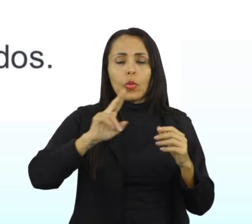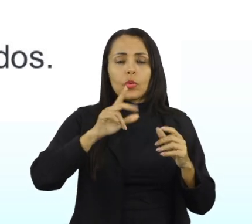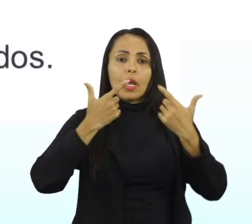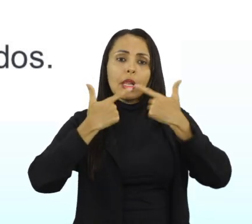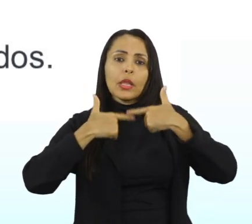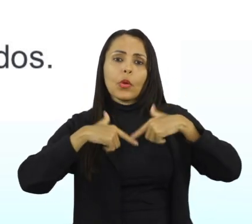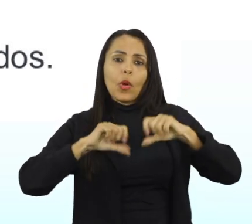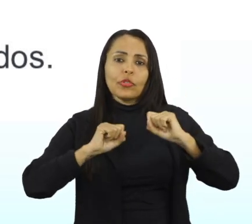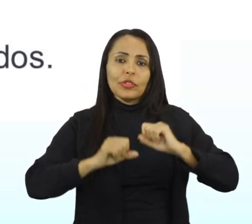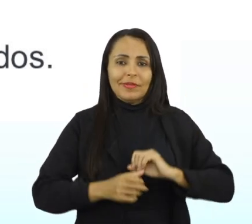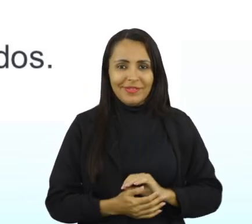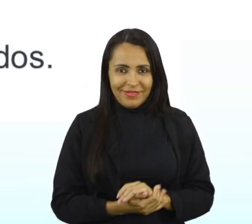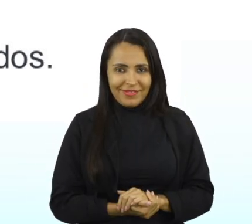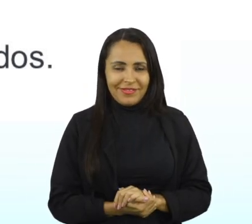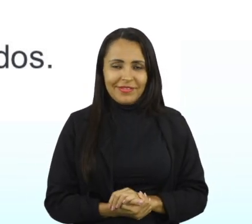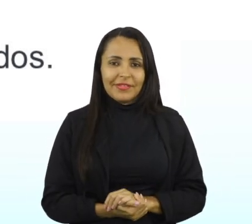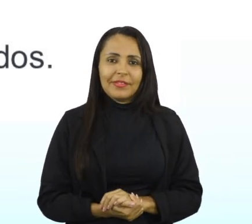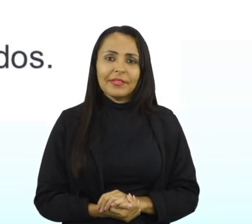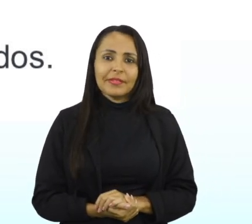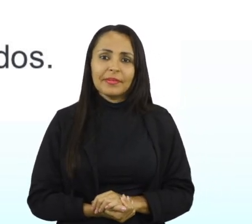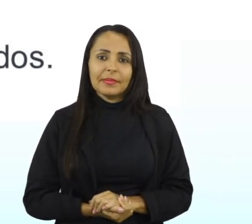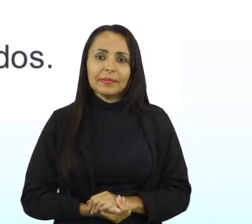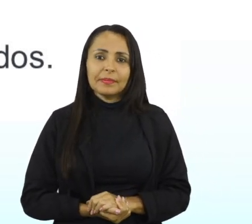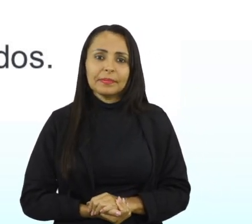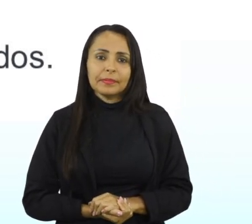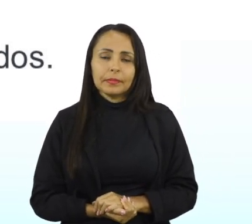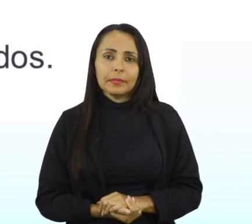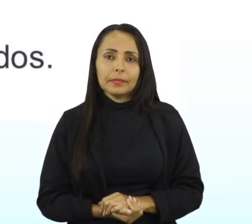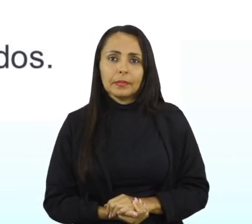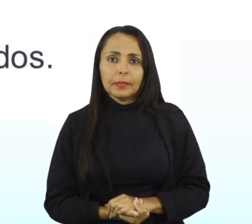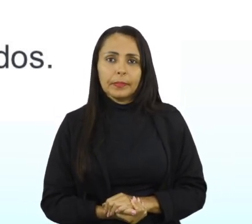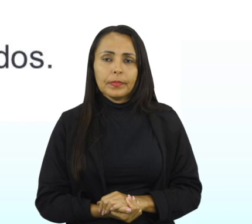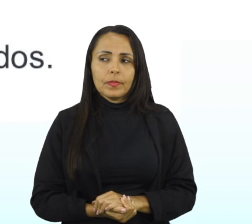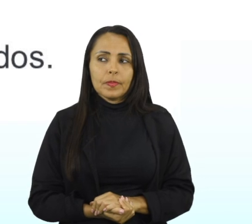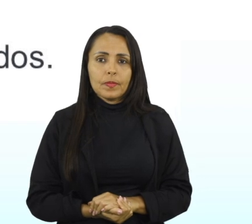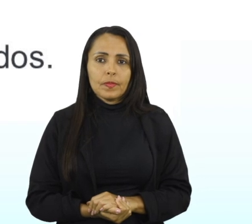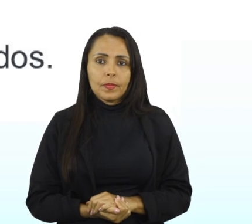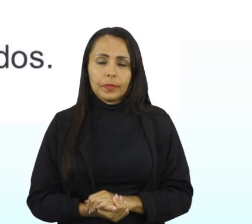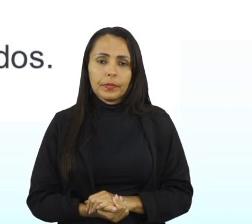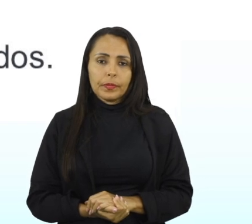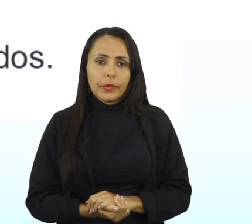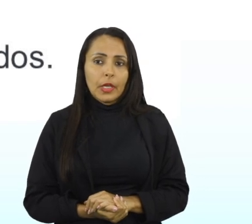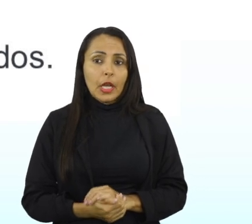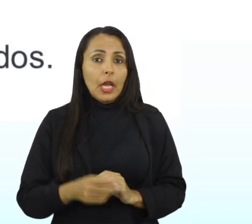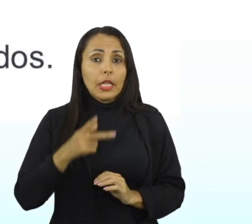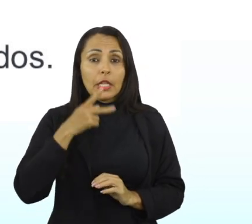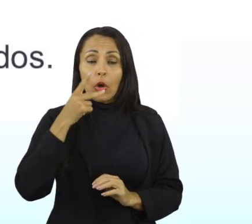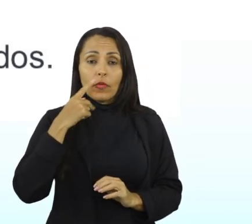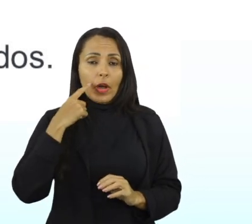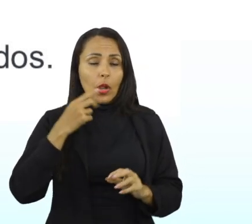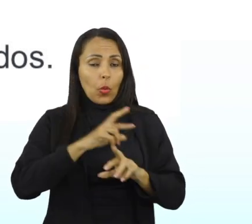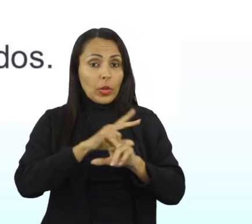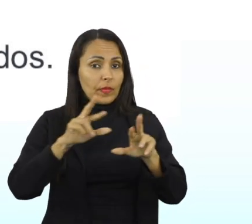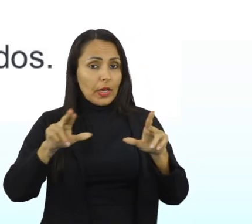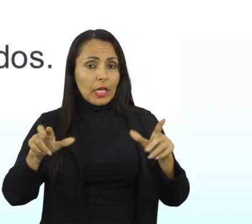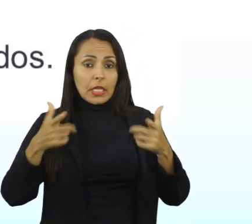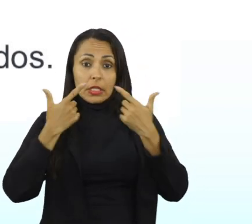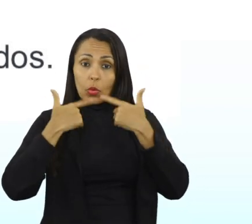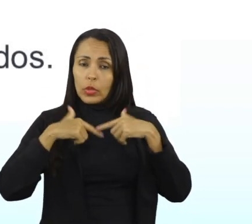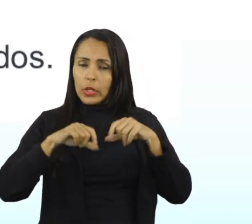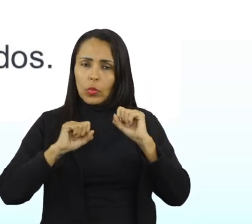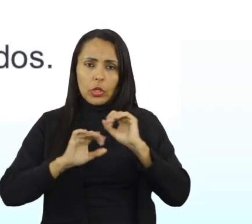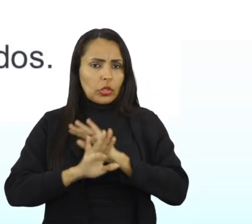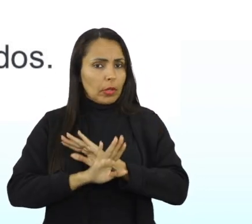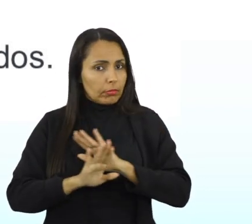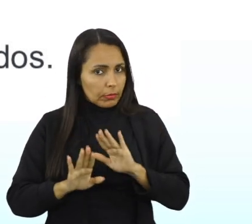o autor utiliza uma linguagem. Veja só. Ele não falou em variação linguística